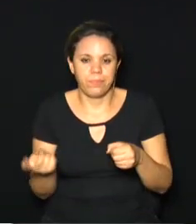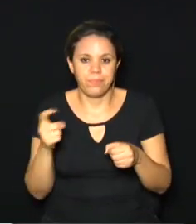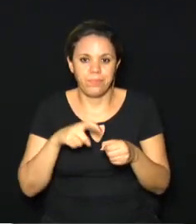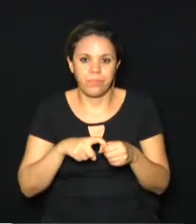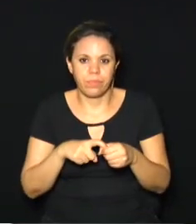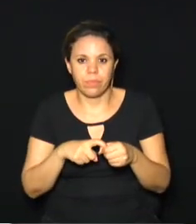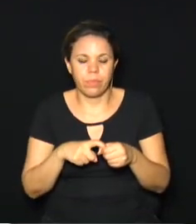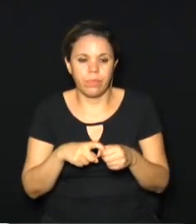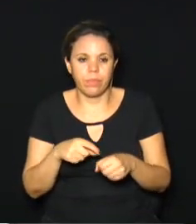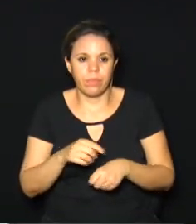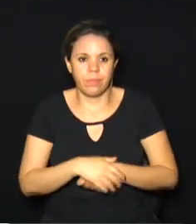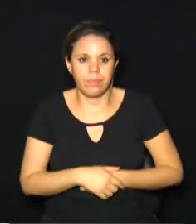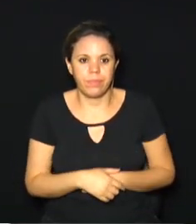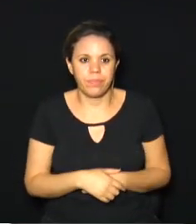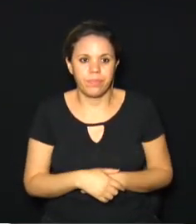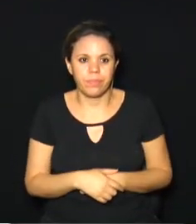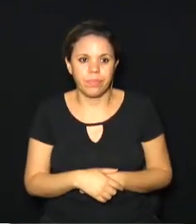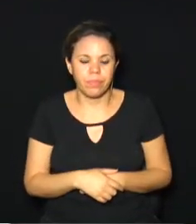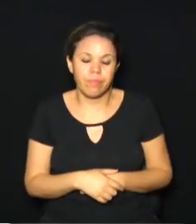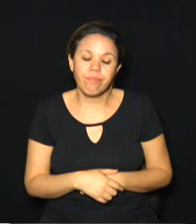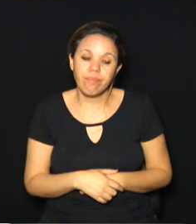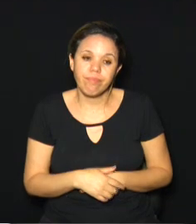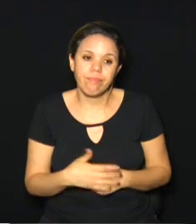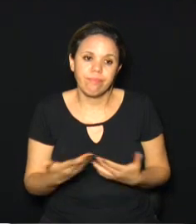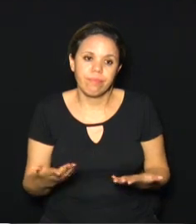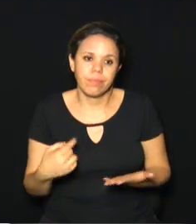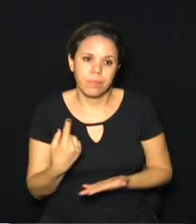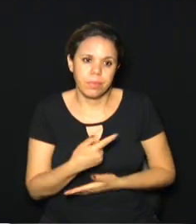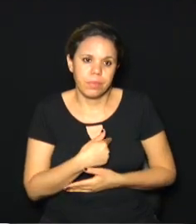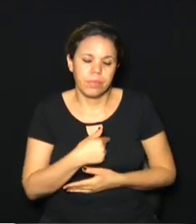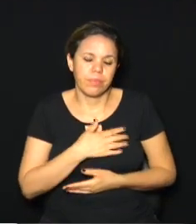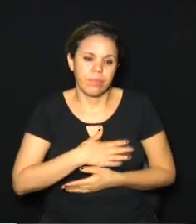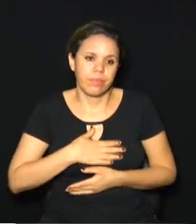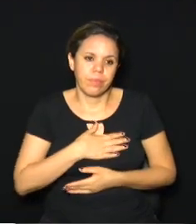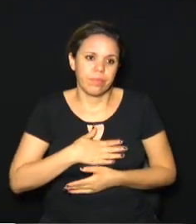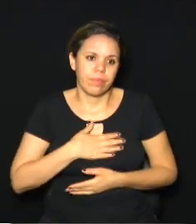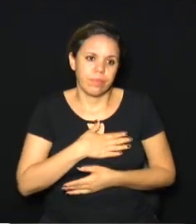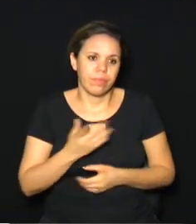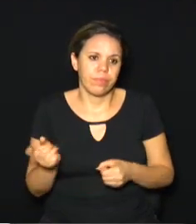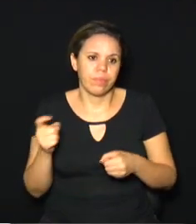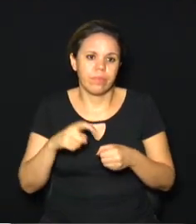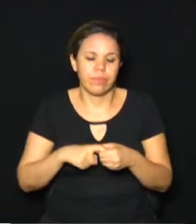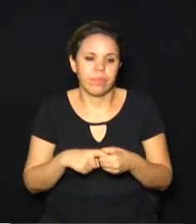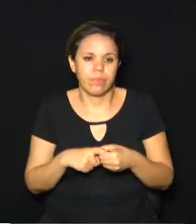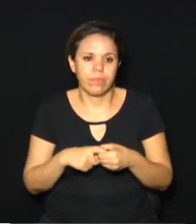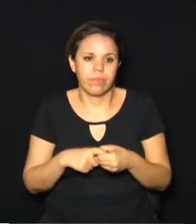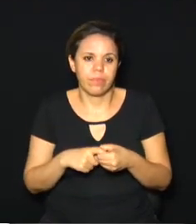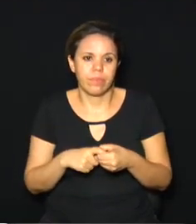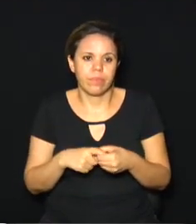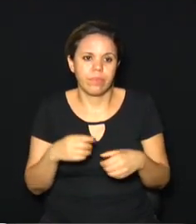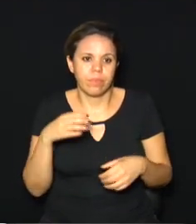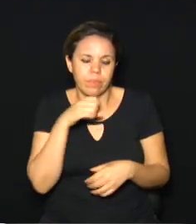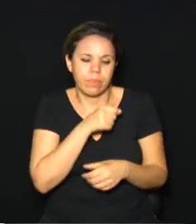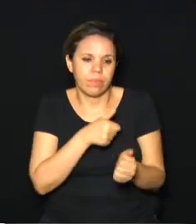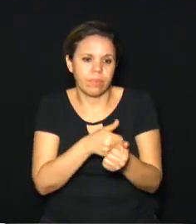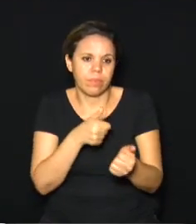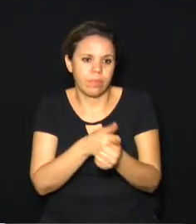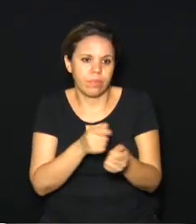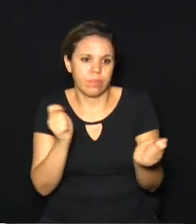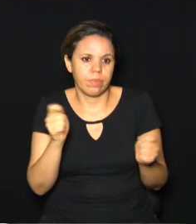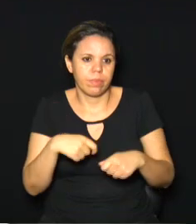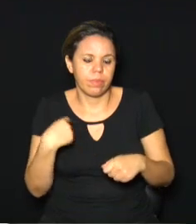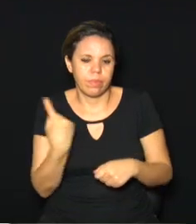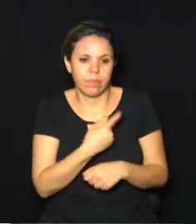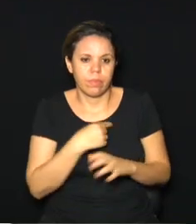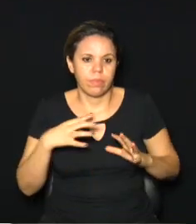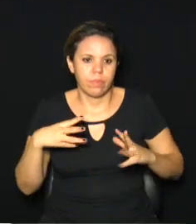então, isso realmente nós gostaríamos que o retorno fosse o mais breve possível, né? Eu acho que todos nós,